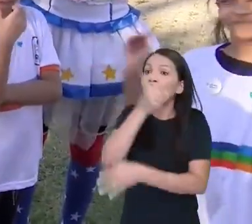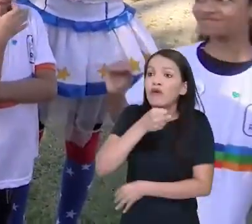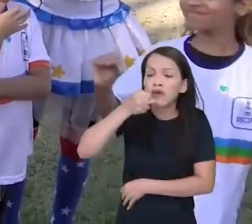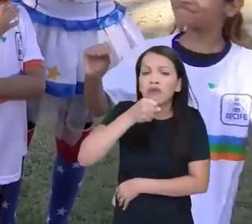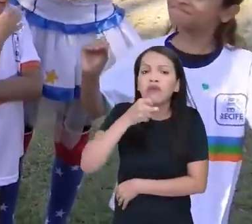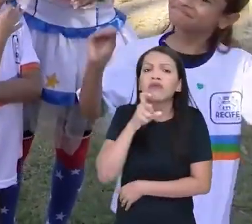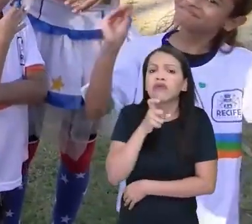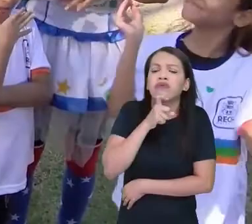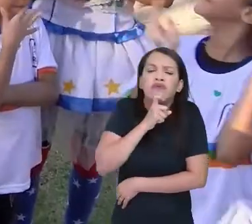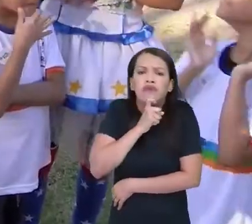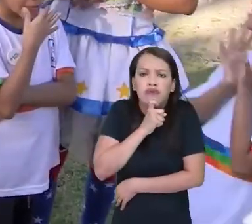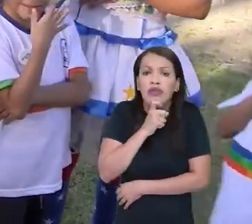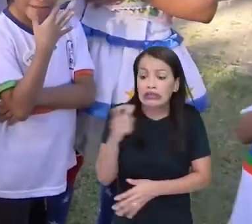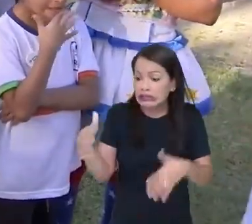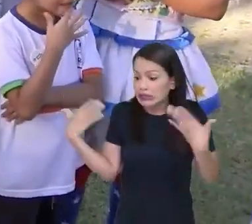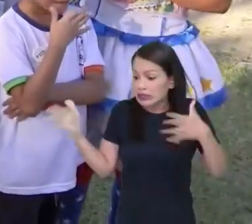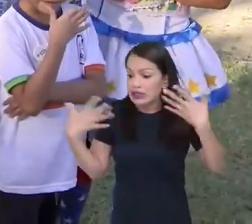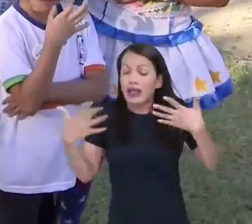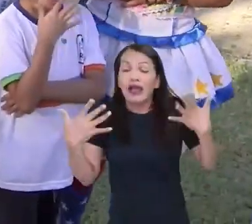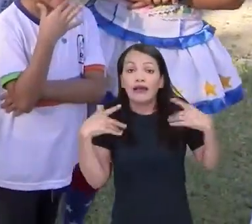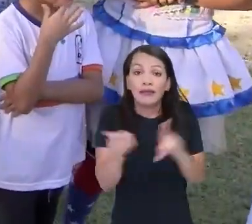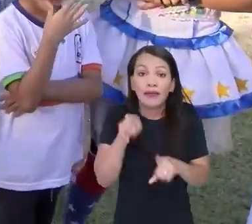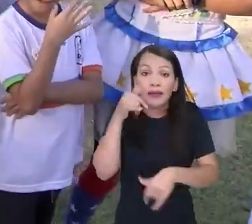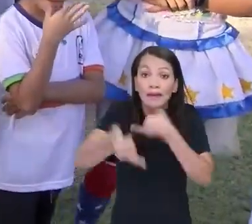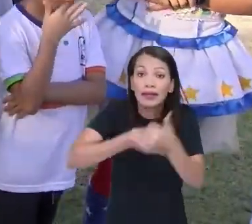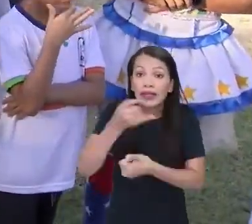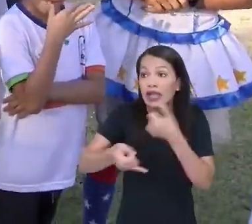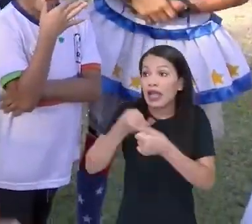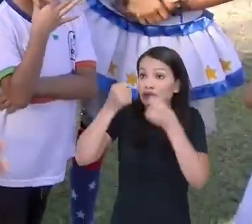calor, brincar de adivinhação,